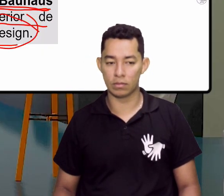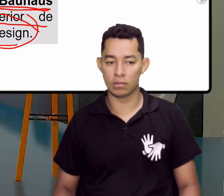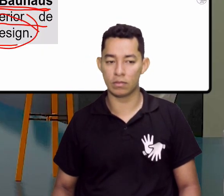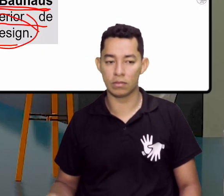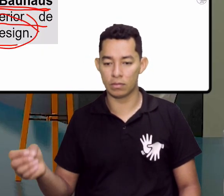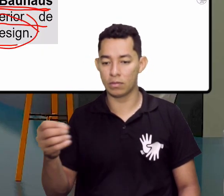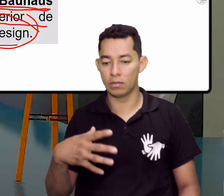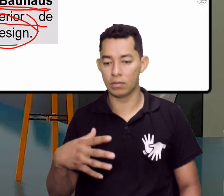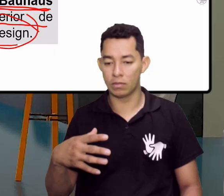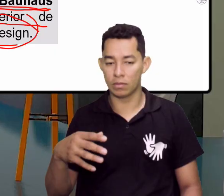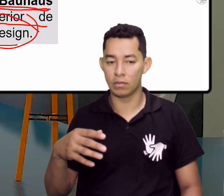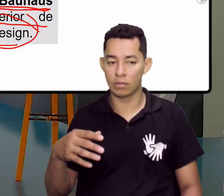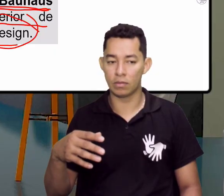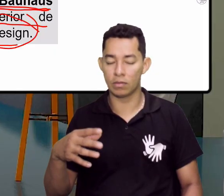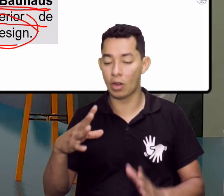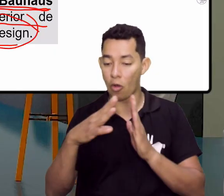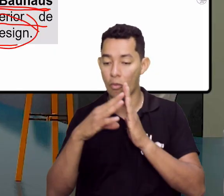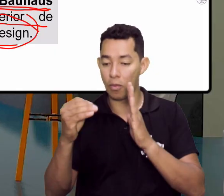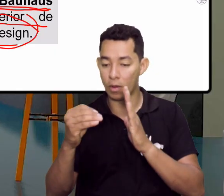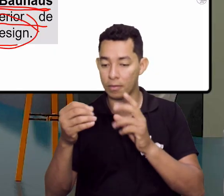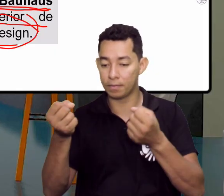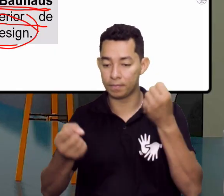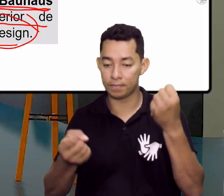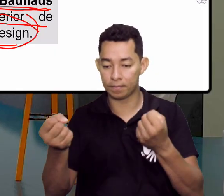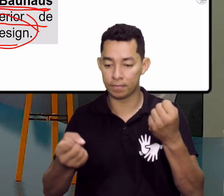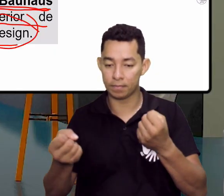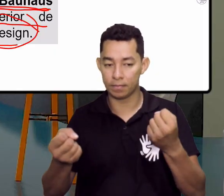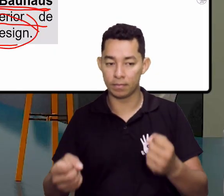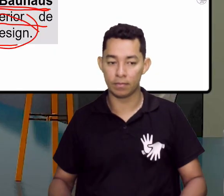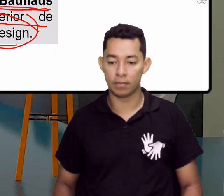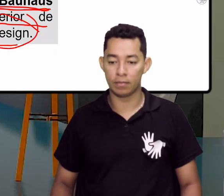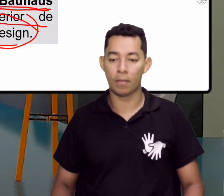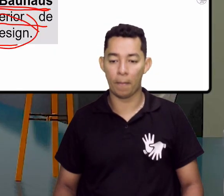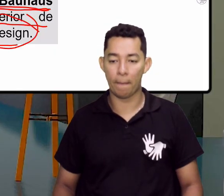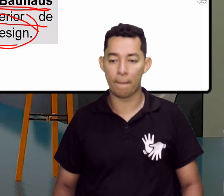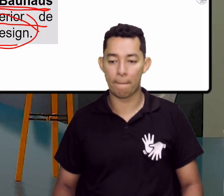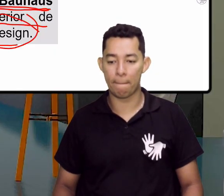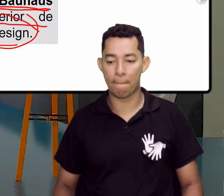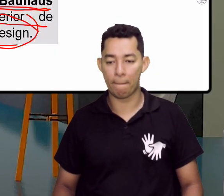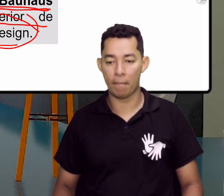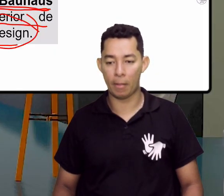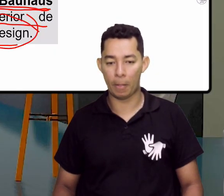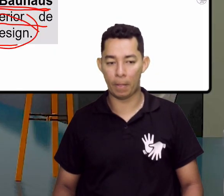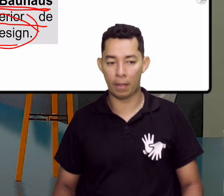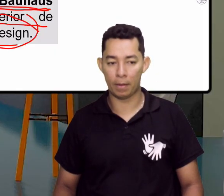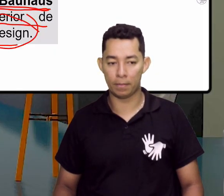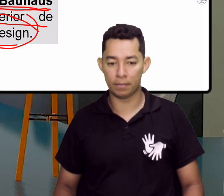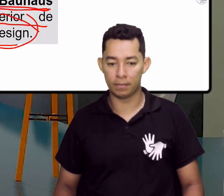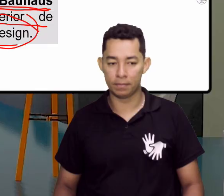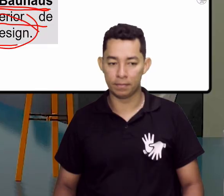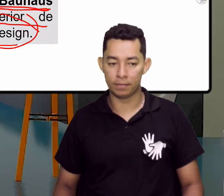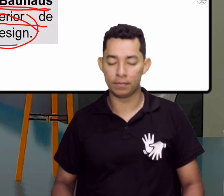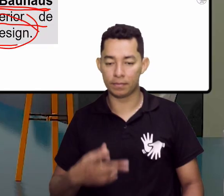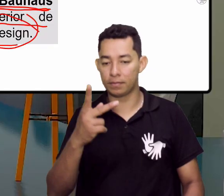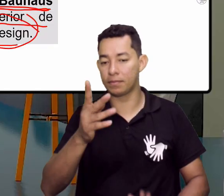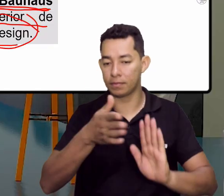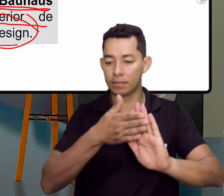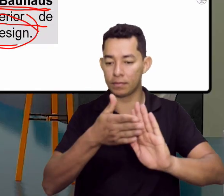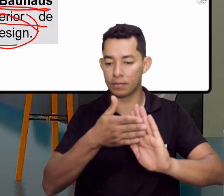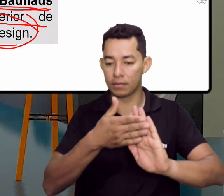carros, é um desenhista com a sua prancheta que faz aquela criação, faz aquela sua proposta.